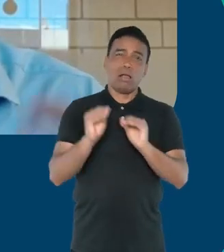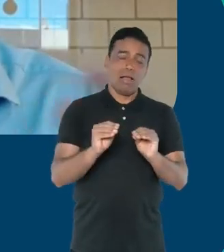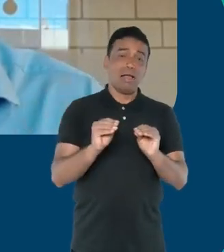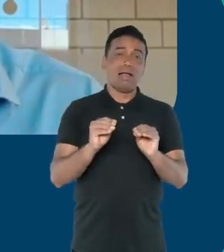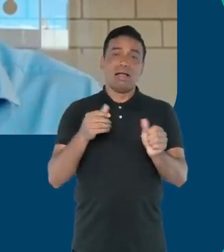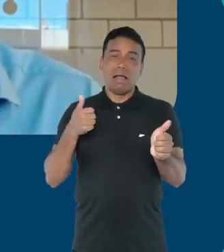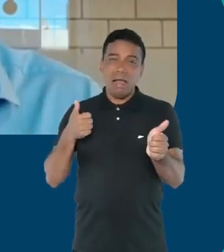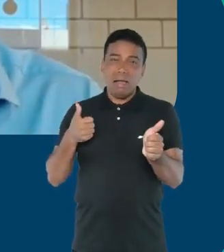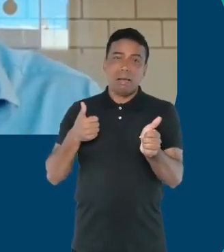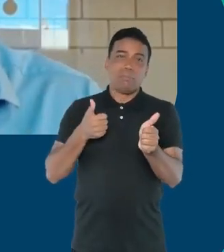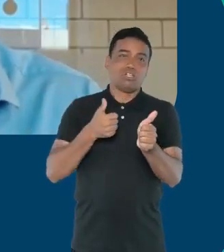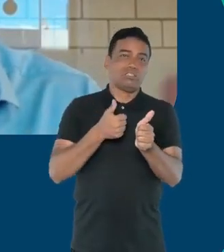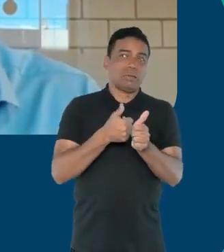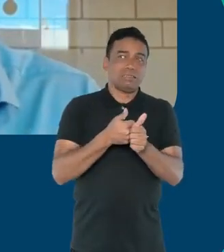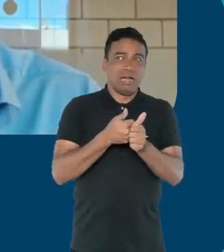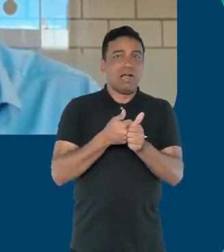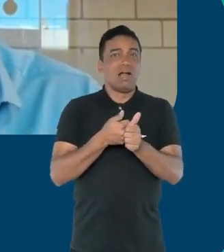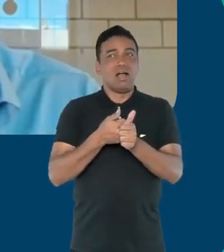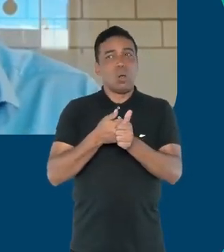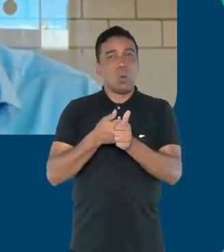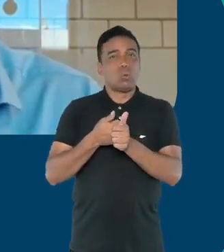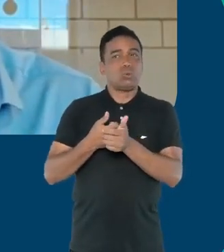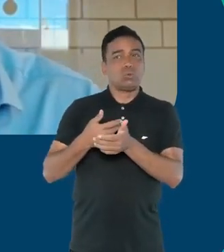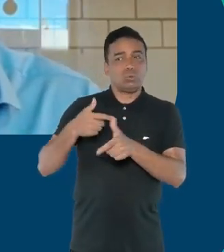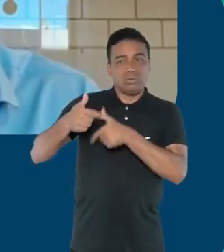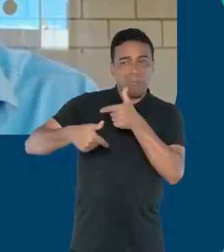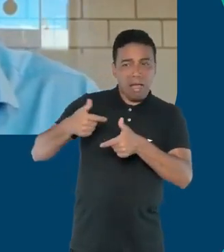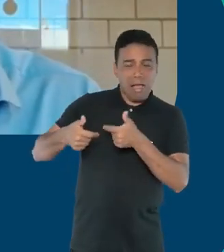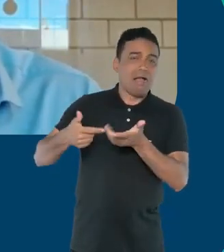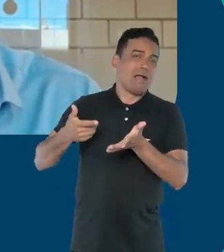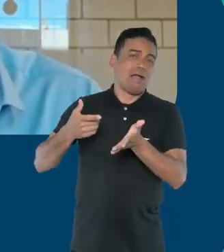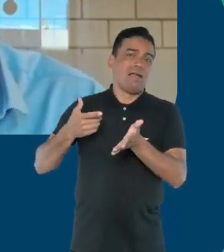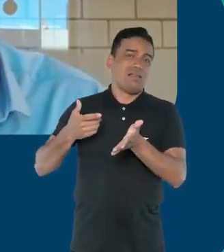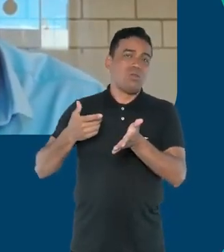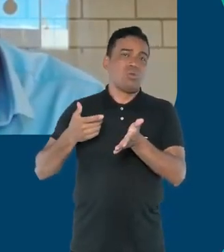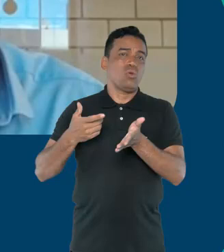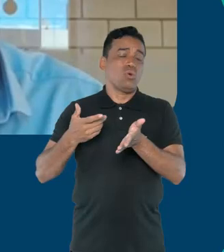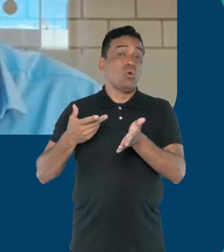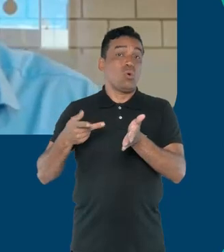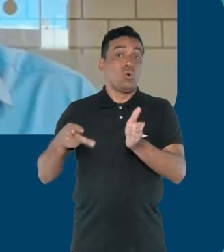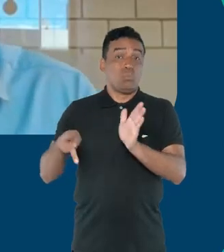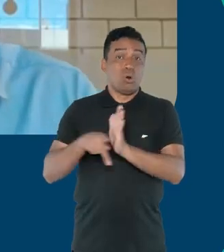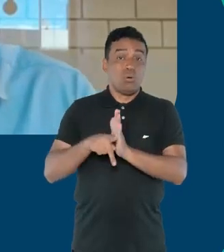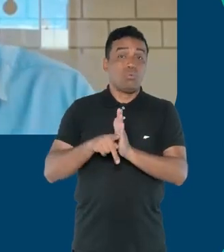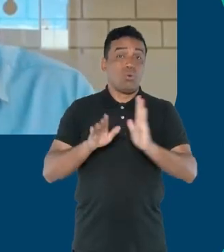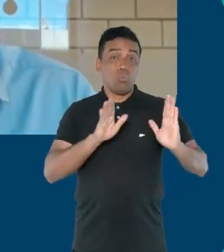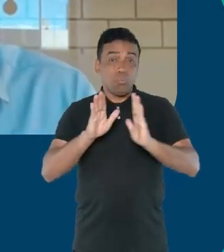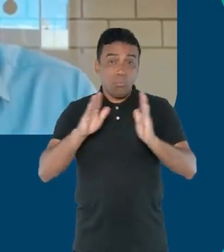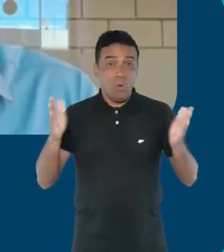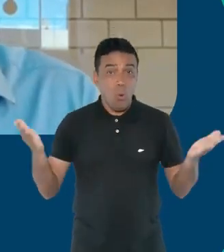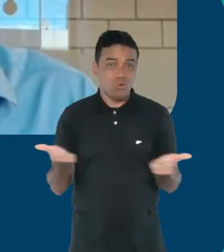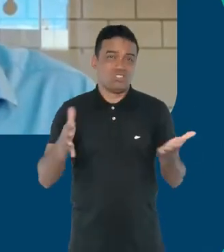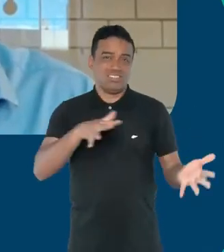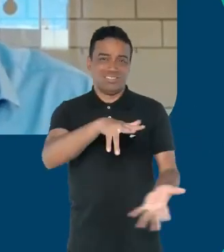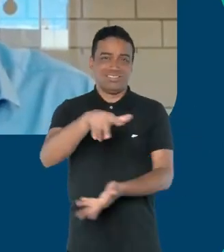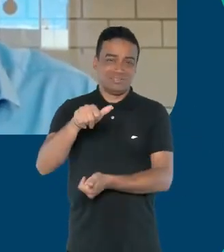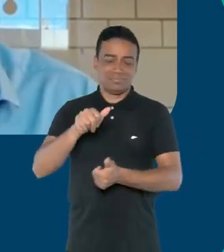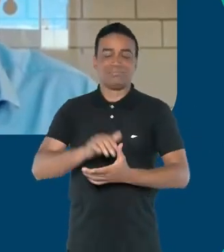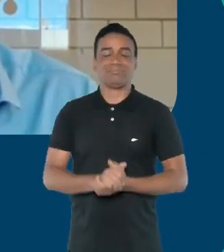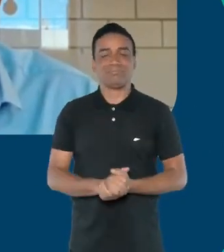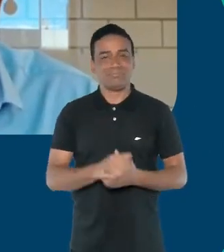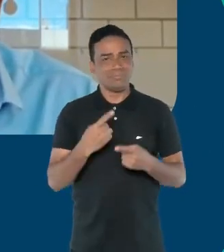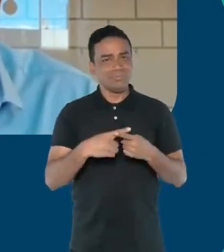da aproximação que nós podemos fazer em relação a ele nos tempos atuais, porque